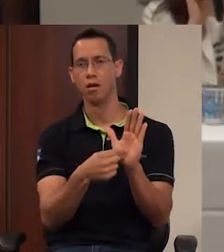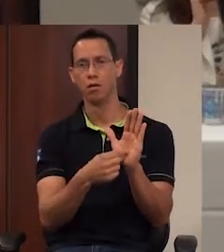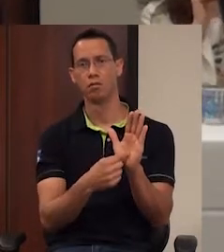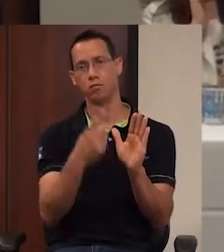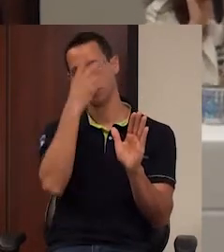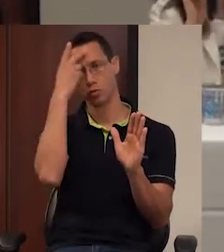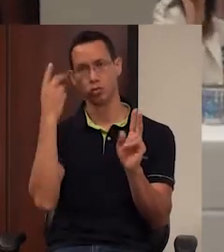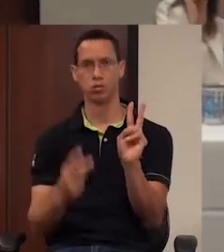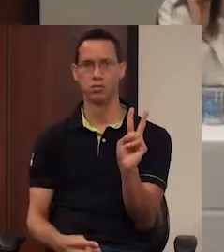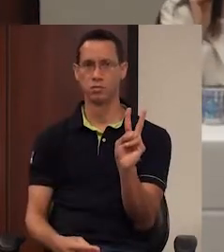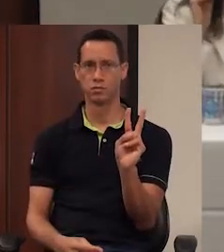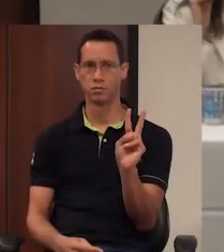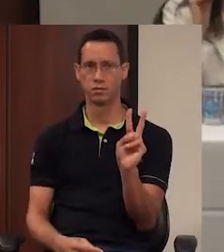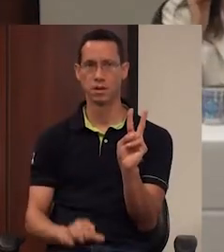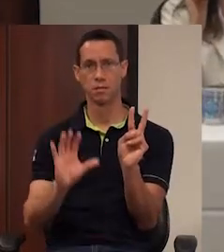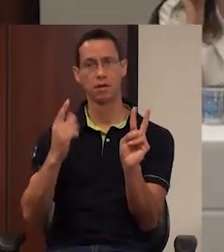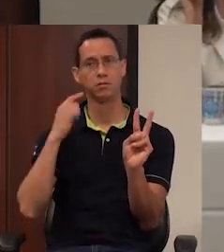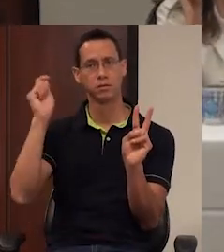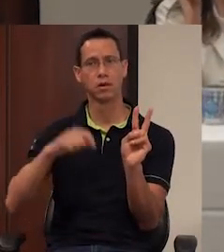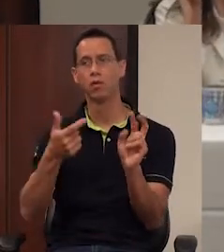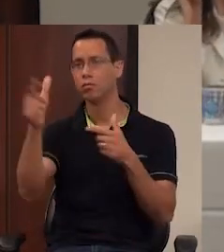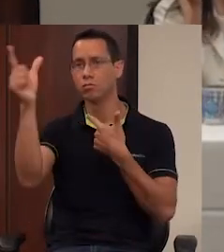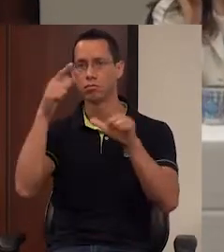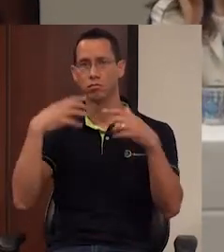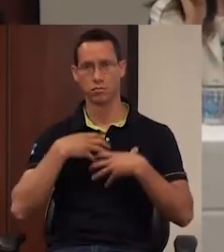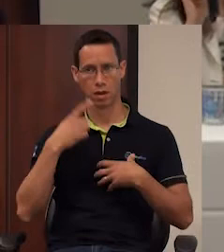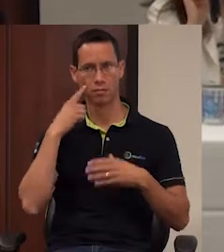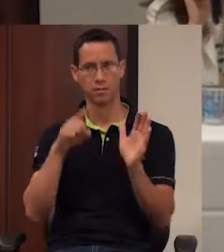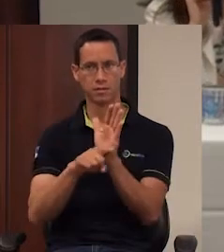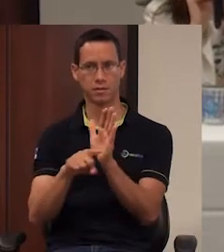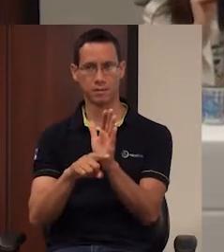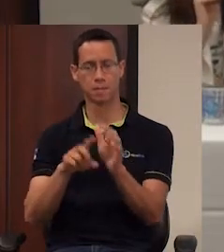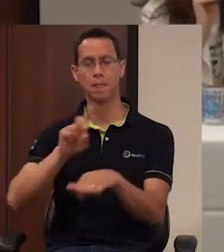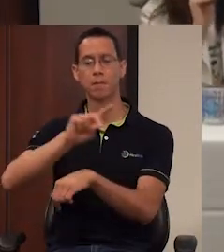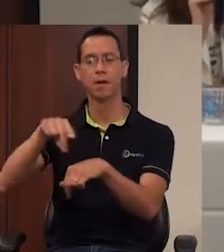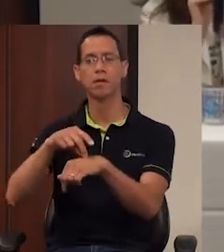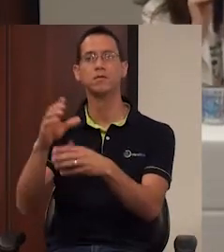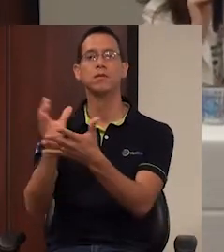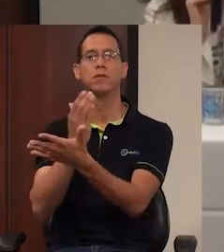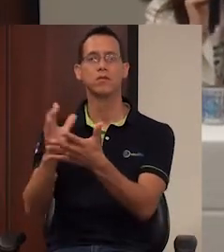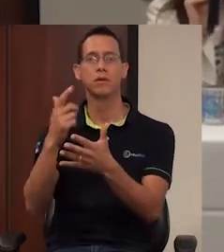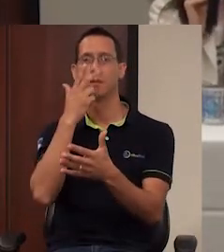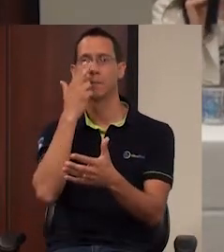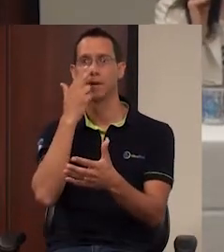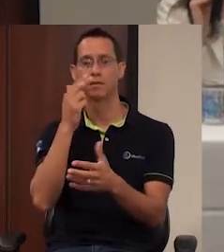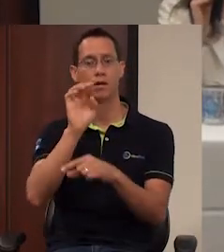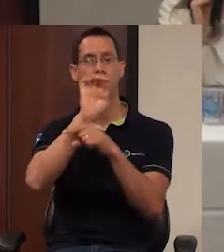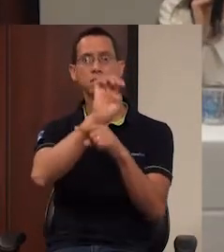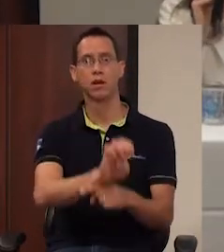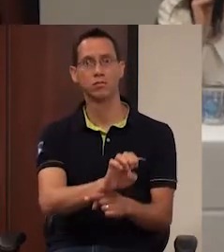existem outras formas da gente operacionalizar o apoio. Tem países em que esse apoio é provido pelo próprio